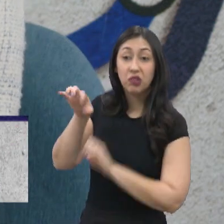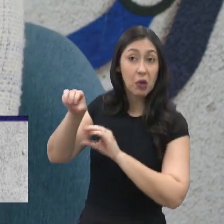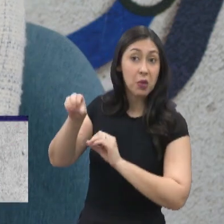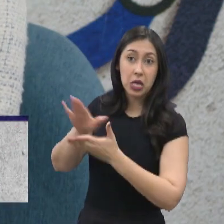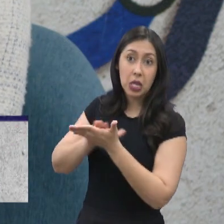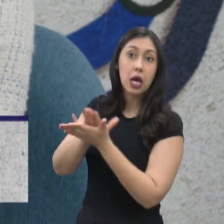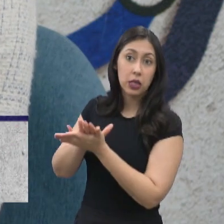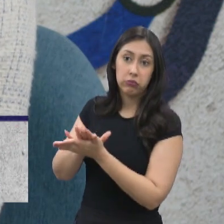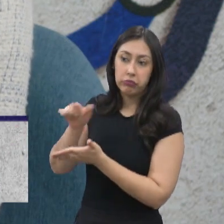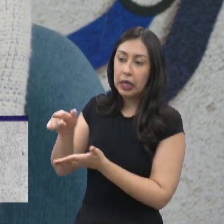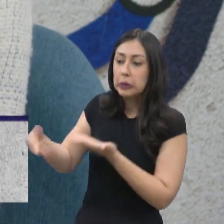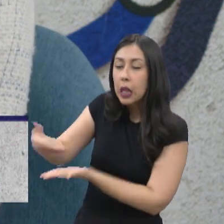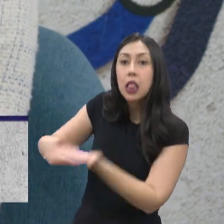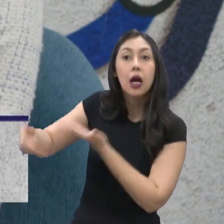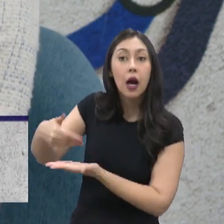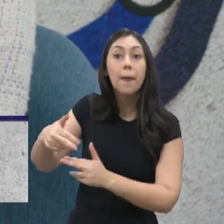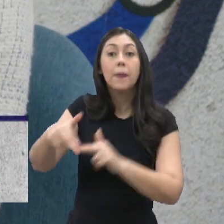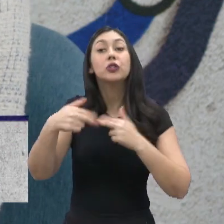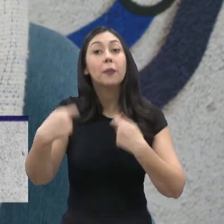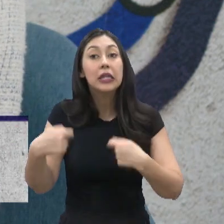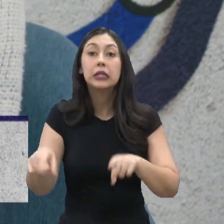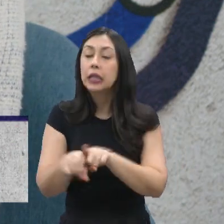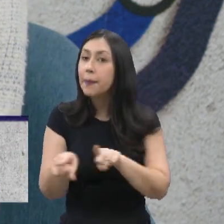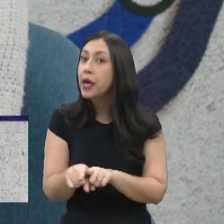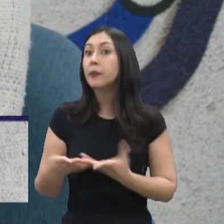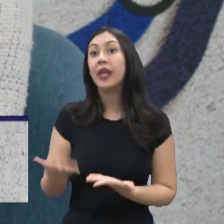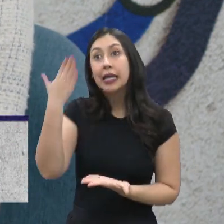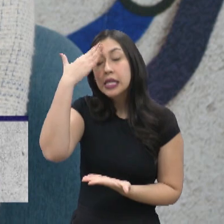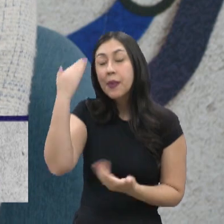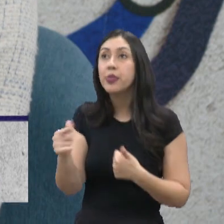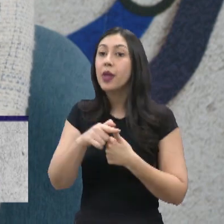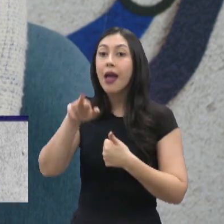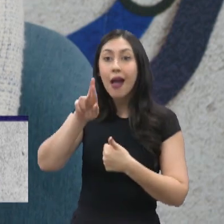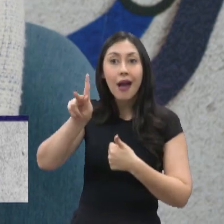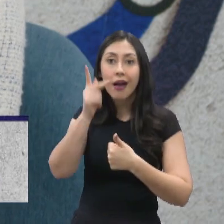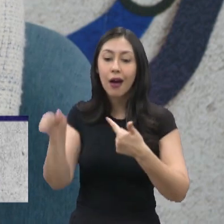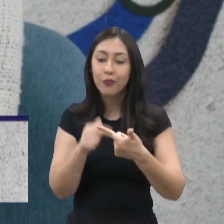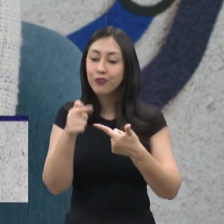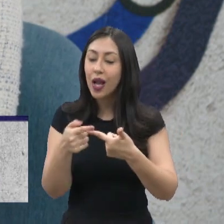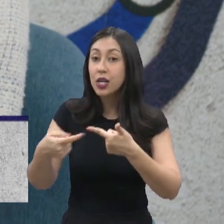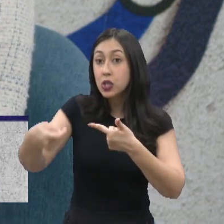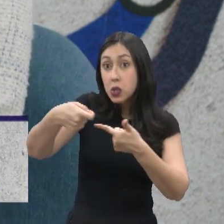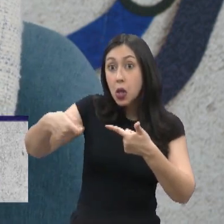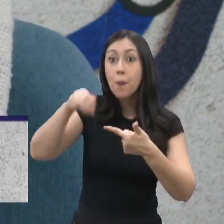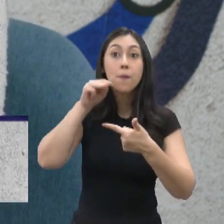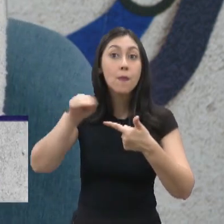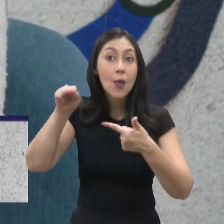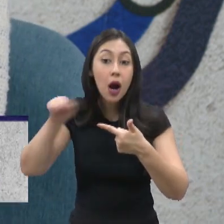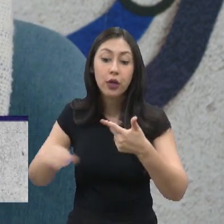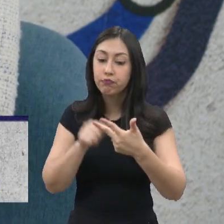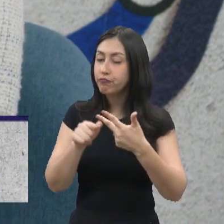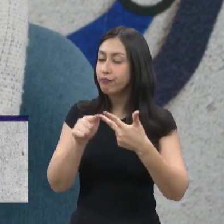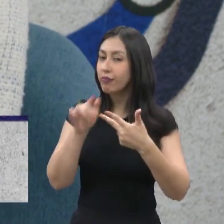financeiro, de conhecimentos contábeis, a gente fala sobre RH, a gente fala aí sobre gestão de marketing, sobre redes